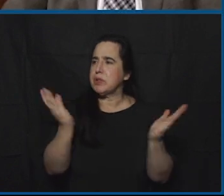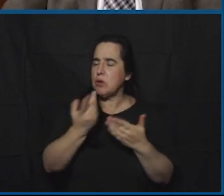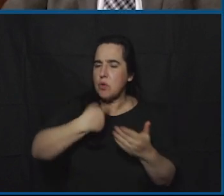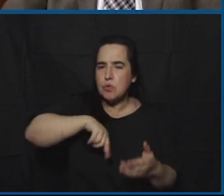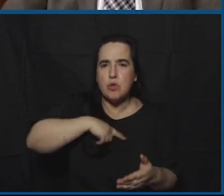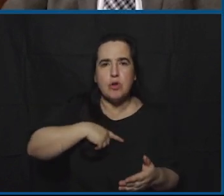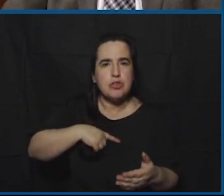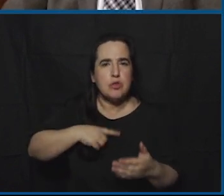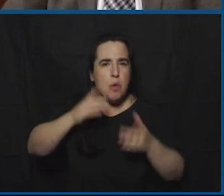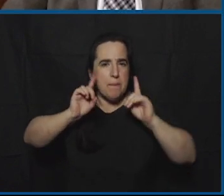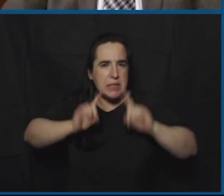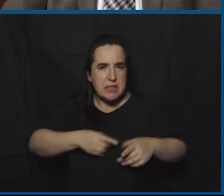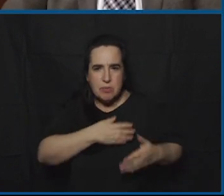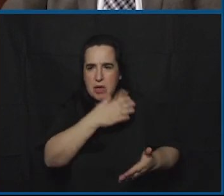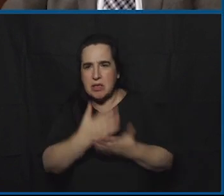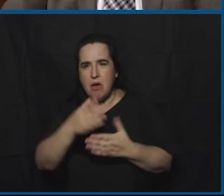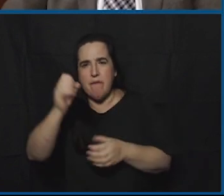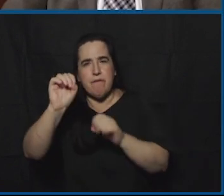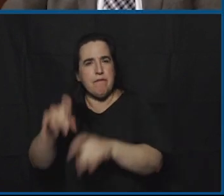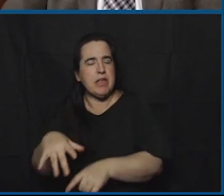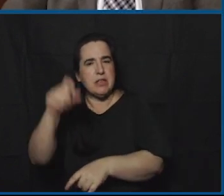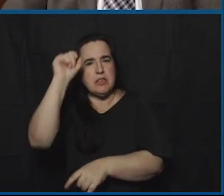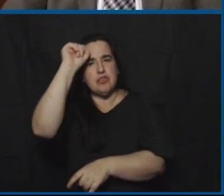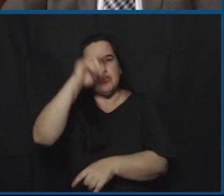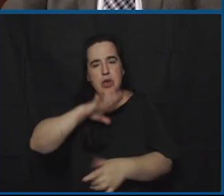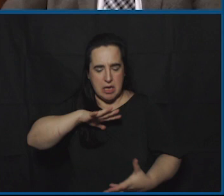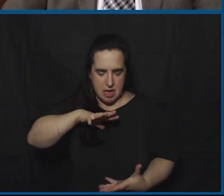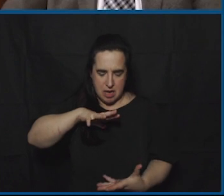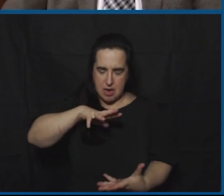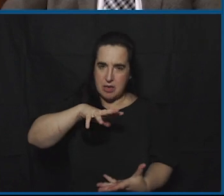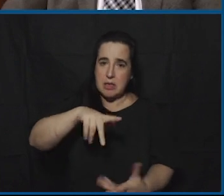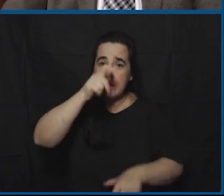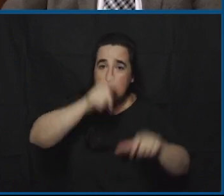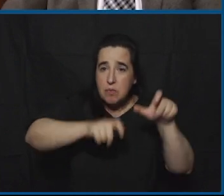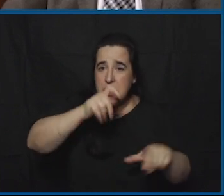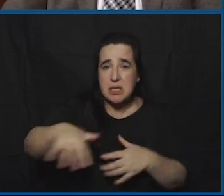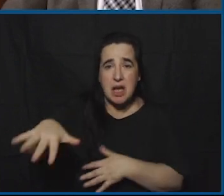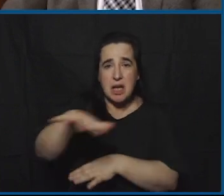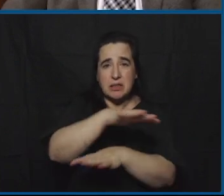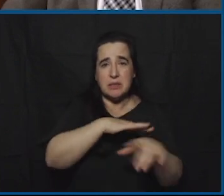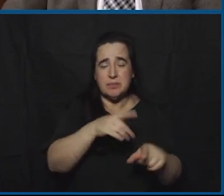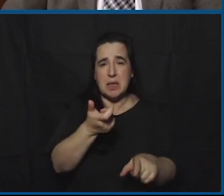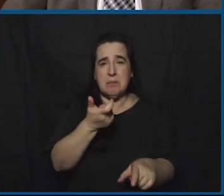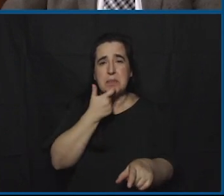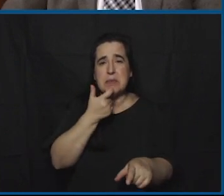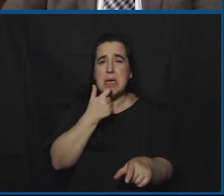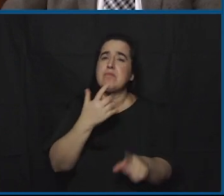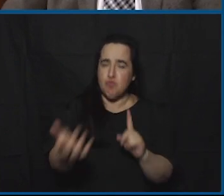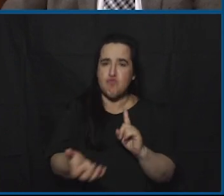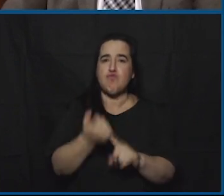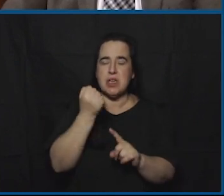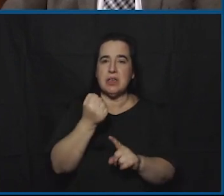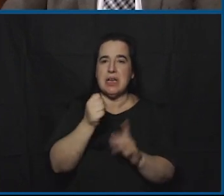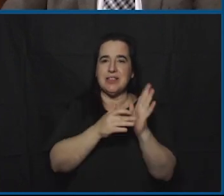desde o princípio até ao fim da história da Terra, vá, e da humanidade. E como nós conseguimos perceber que este Jesus não é apenas